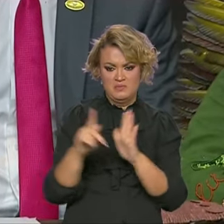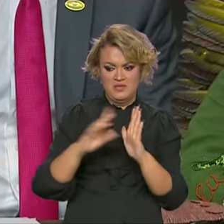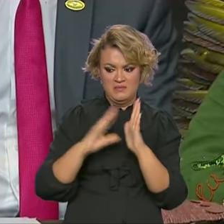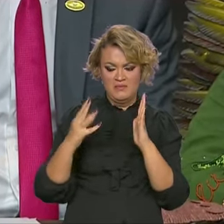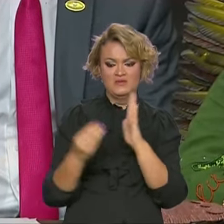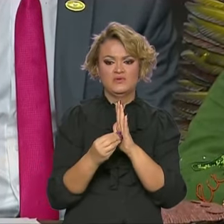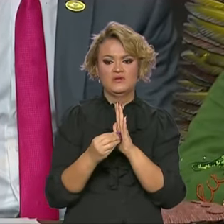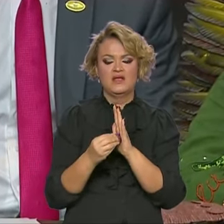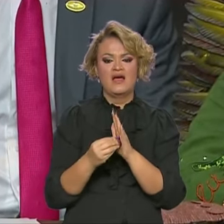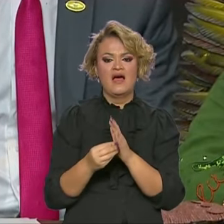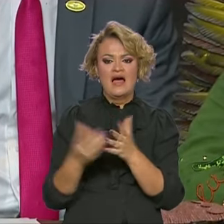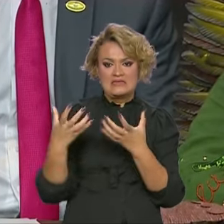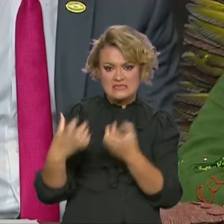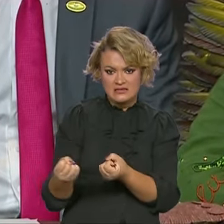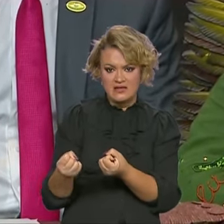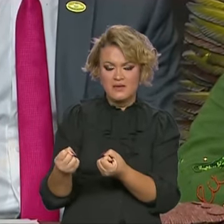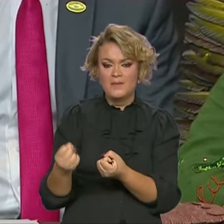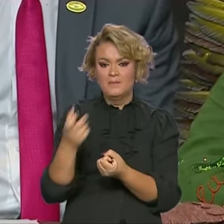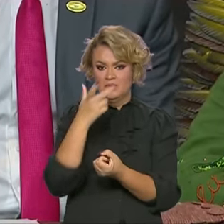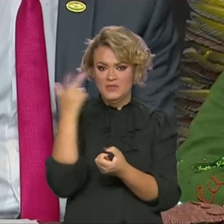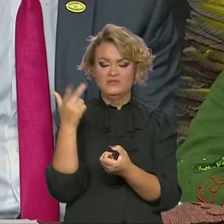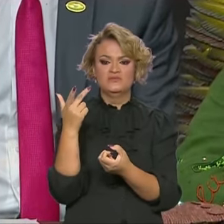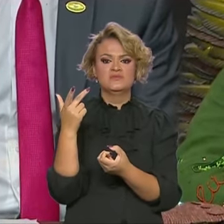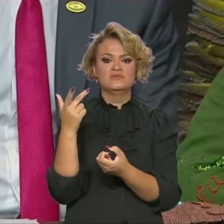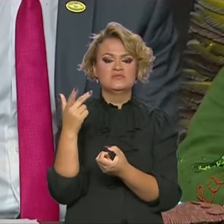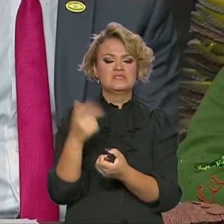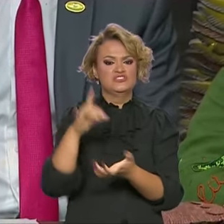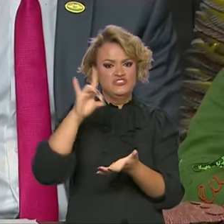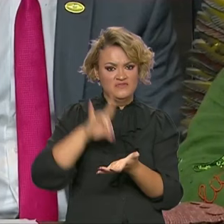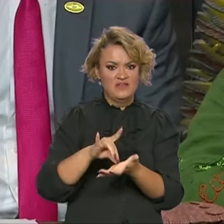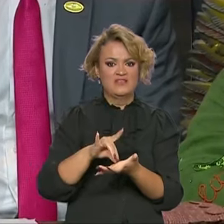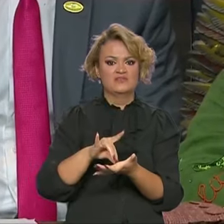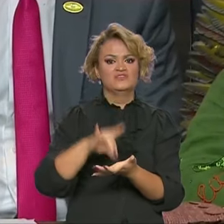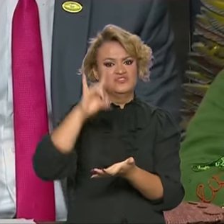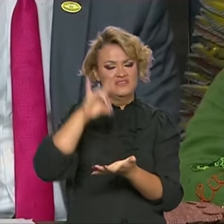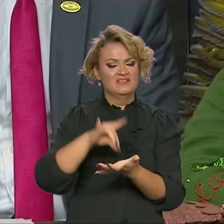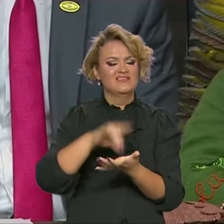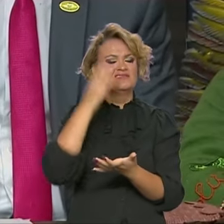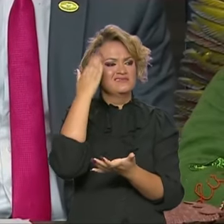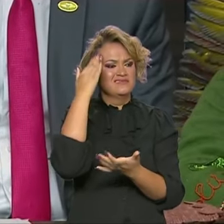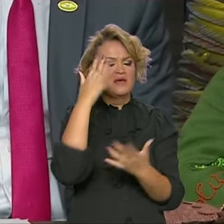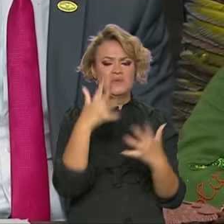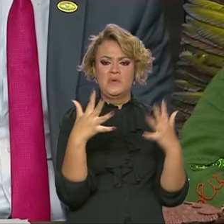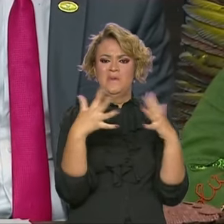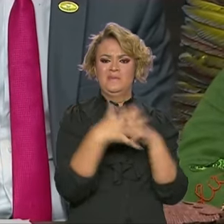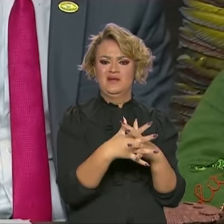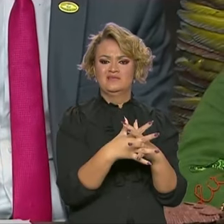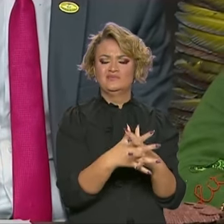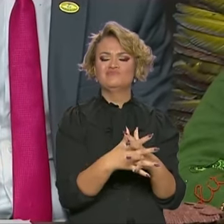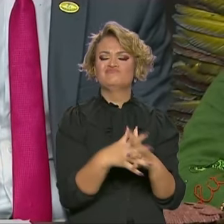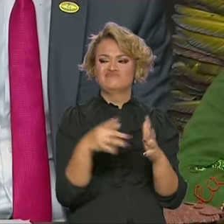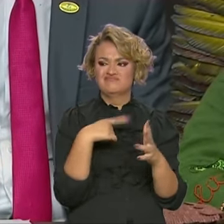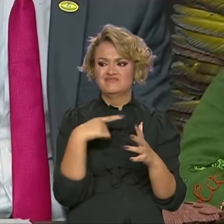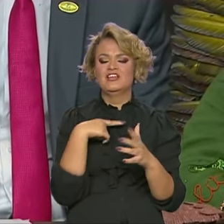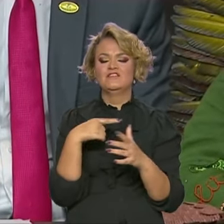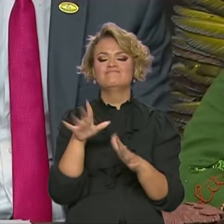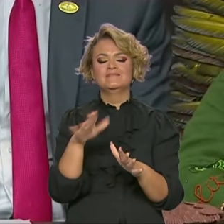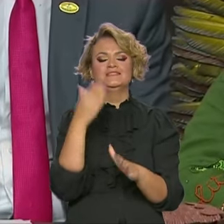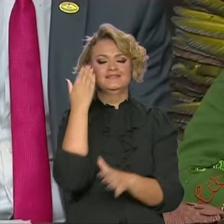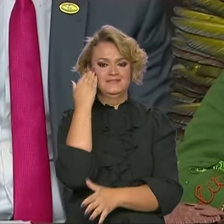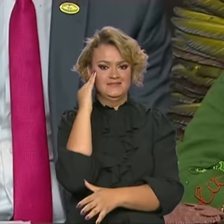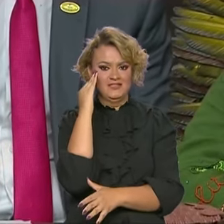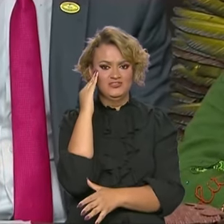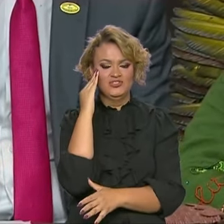a acolherem aqueles que genuinamente compreendem a complexidade e a sensibilidade da